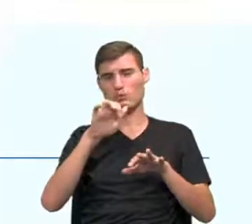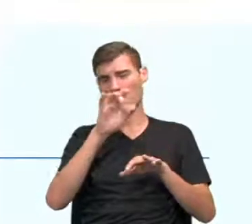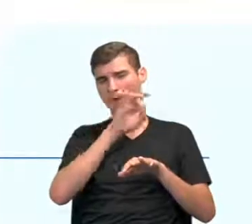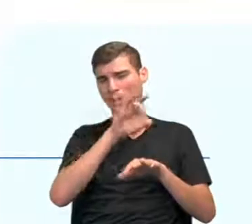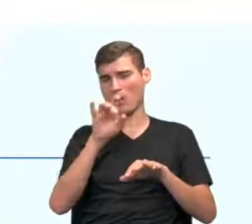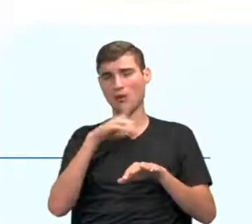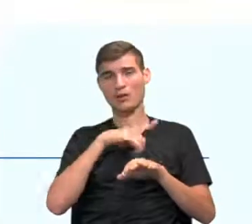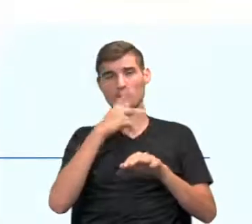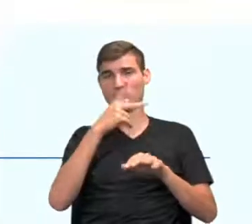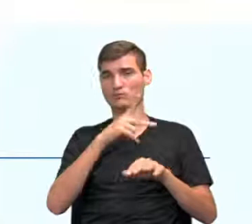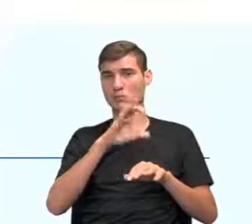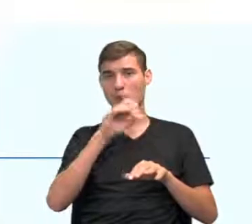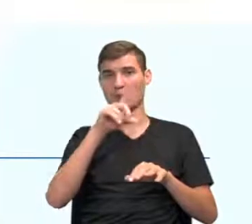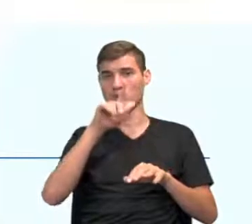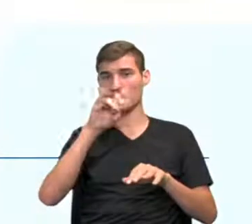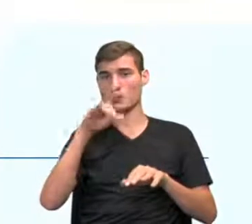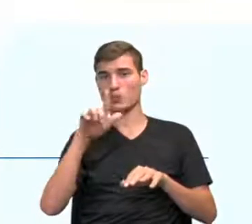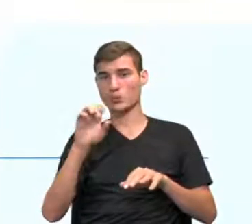código.